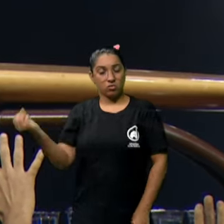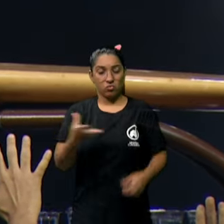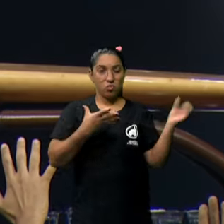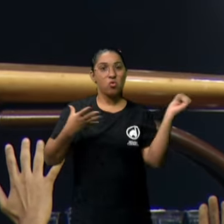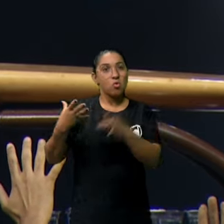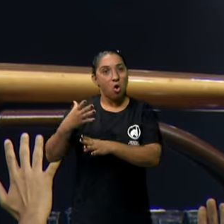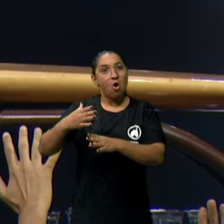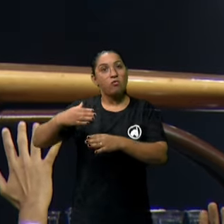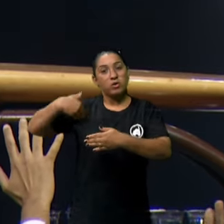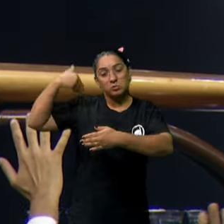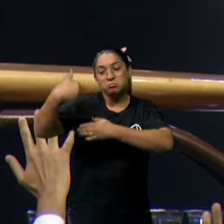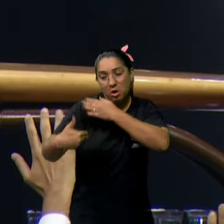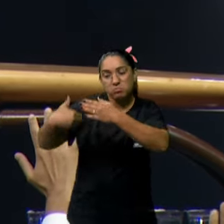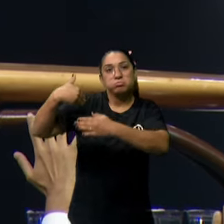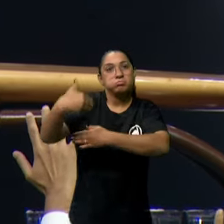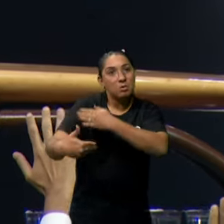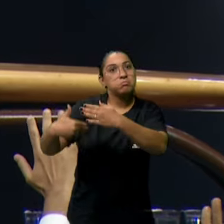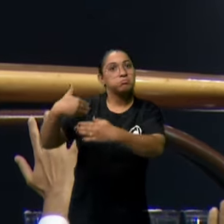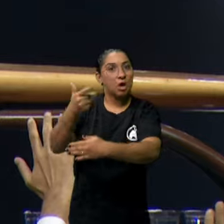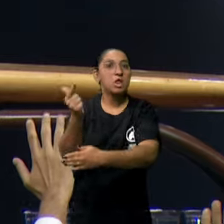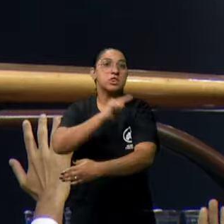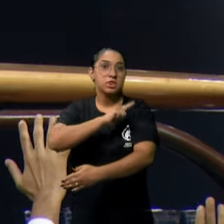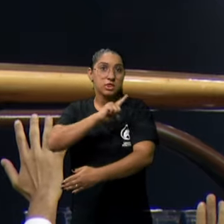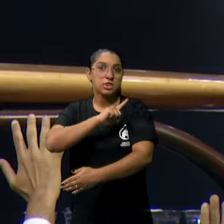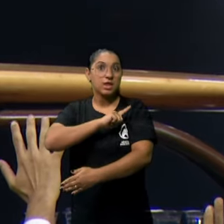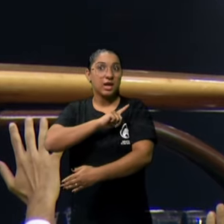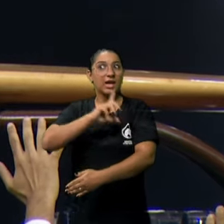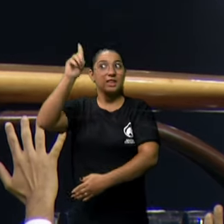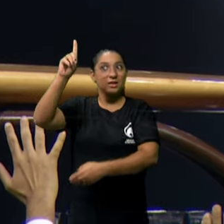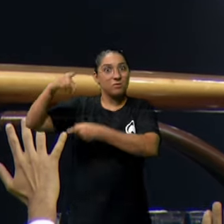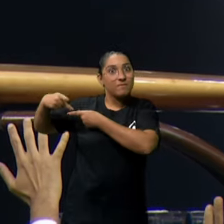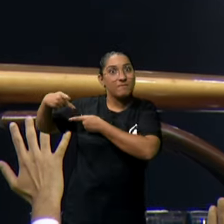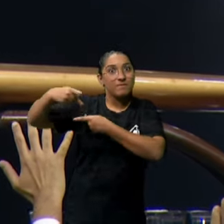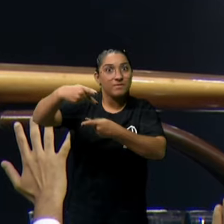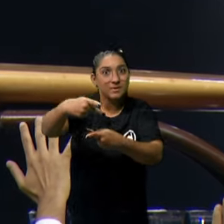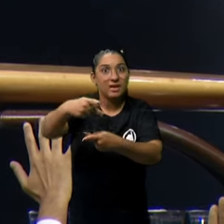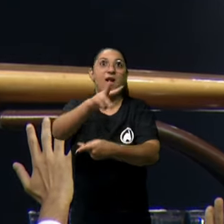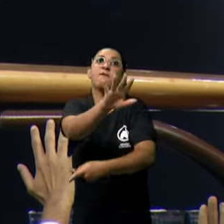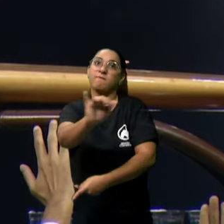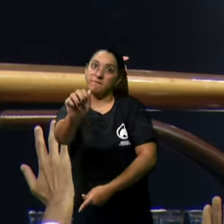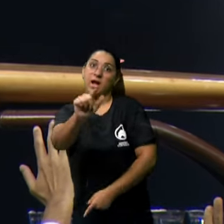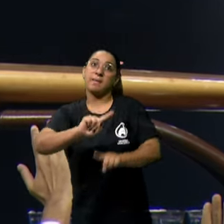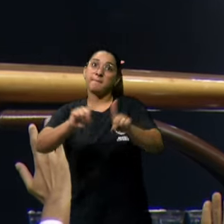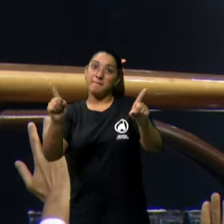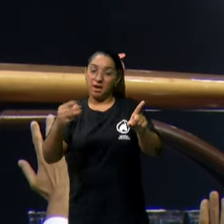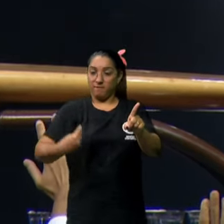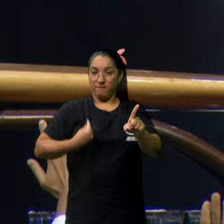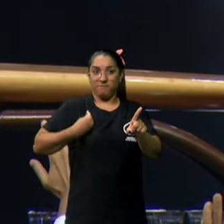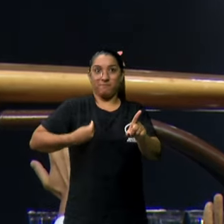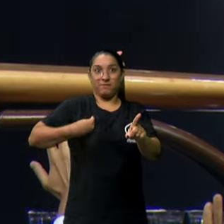nos próximos dias ele vai te visitar e a sua vida será mudada